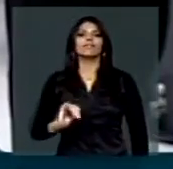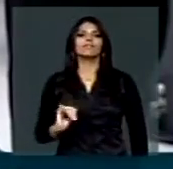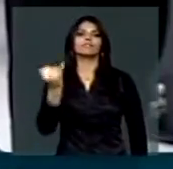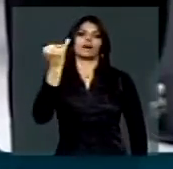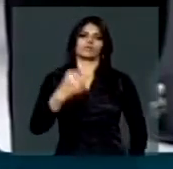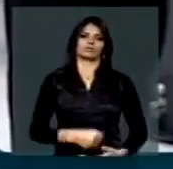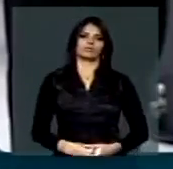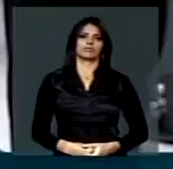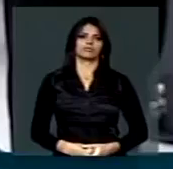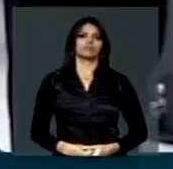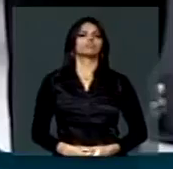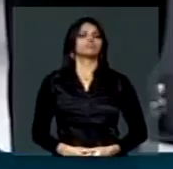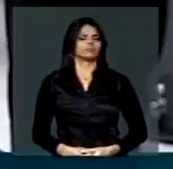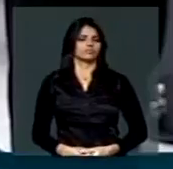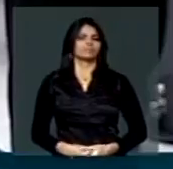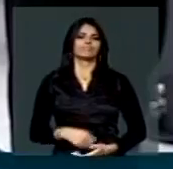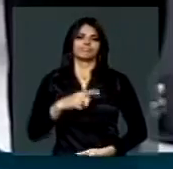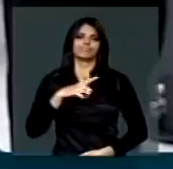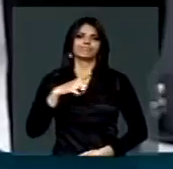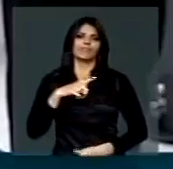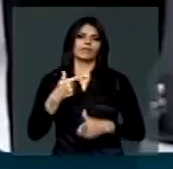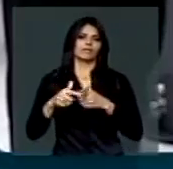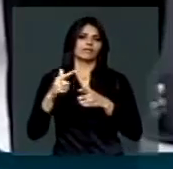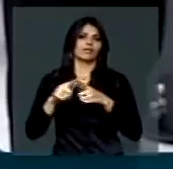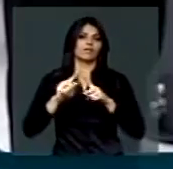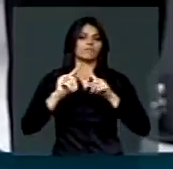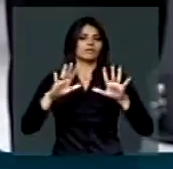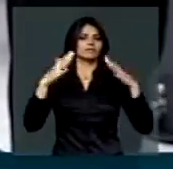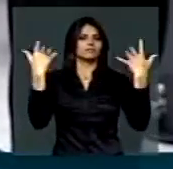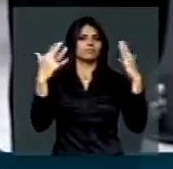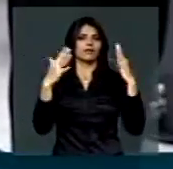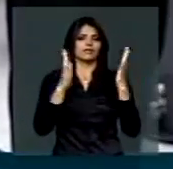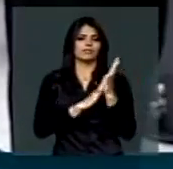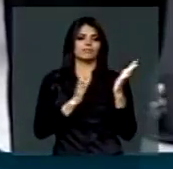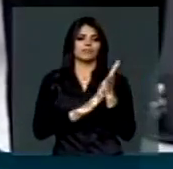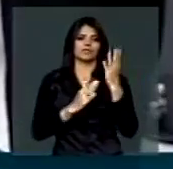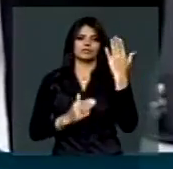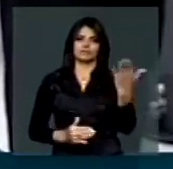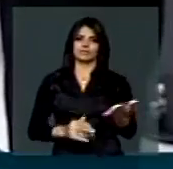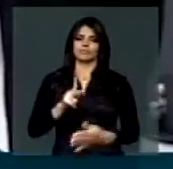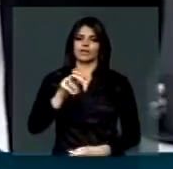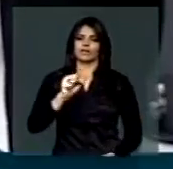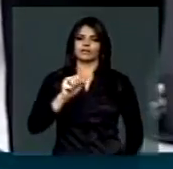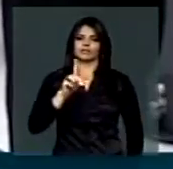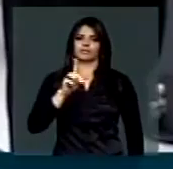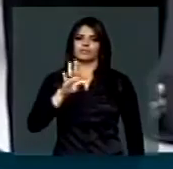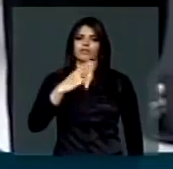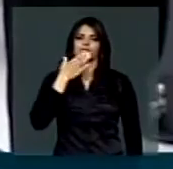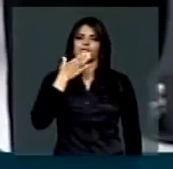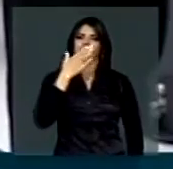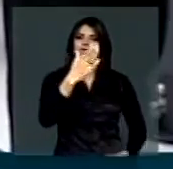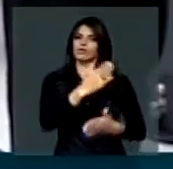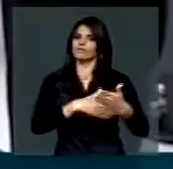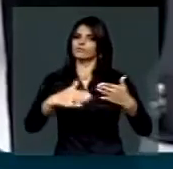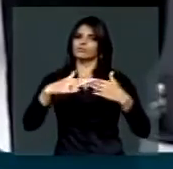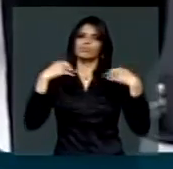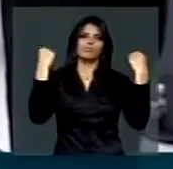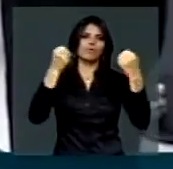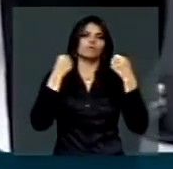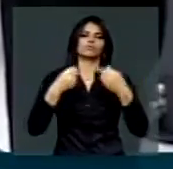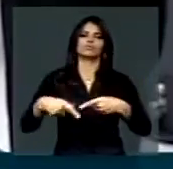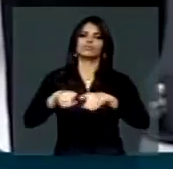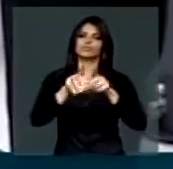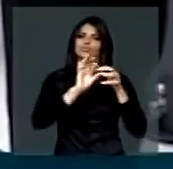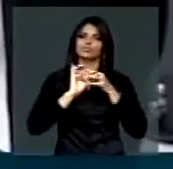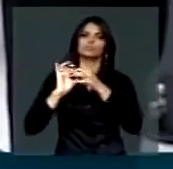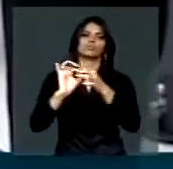Desconfiamos claramente nessa questão. Mas parabéns a Vossa Excelência, o PSDB está integralmente favorável a esse movimento, estamos juntos